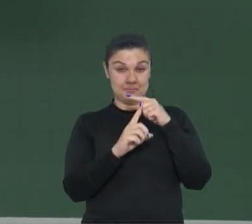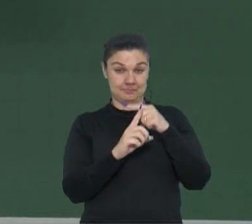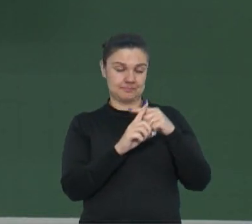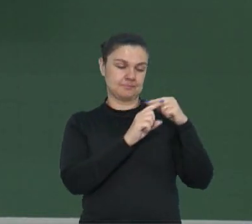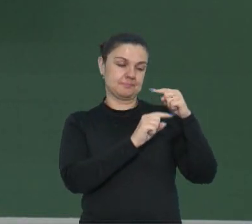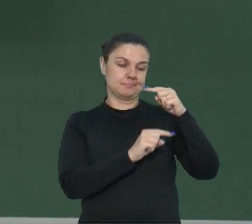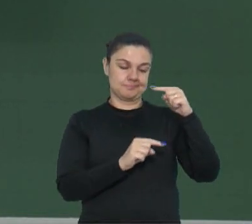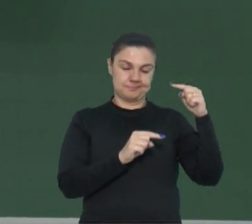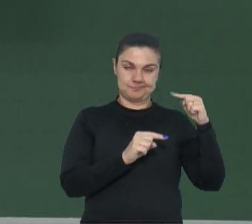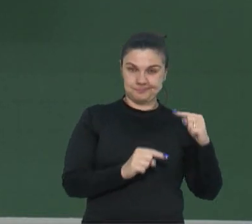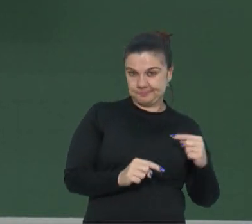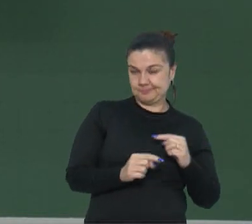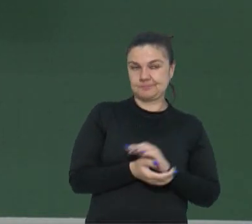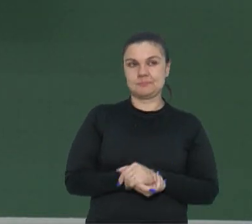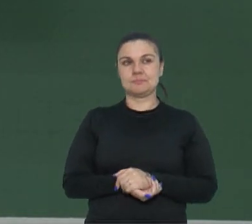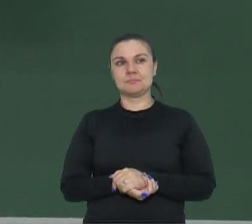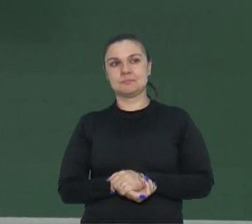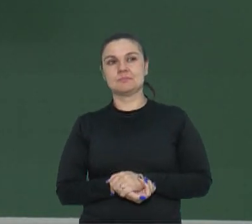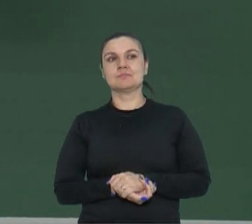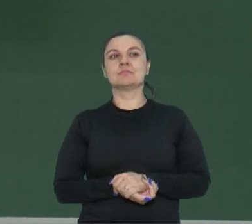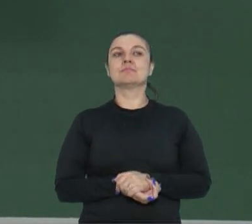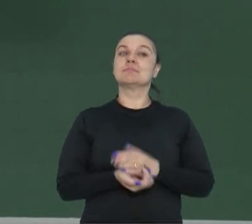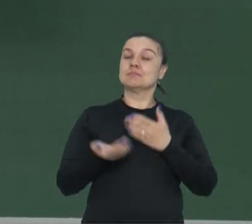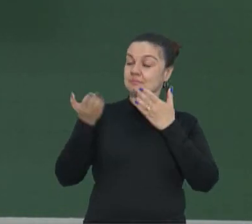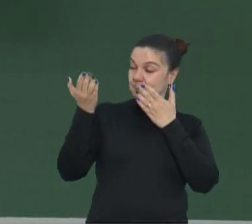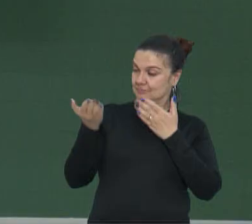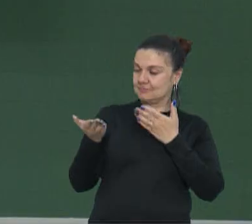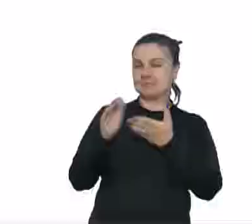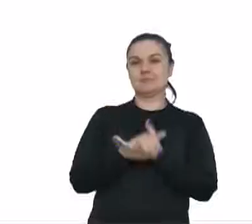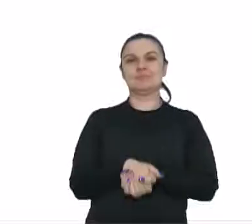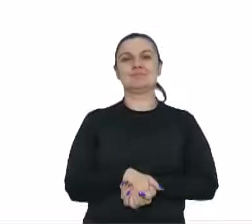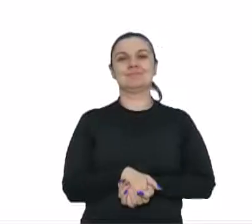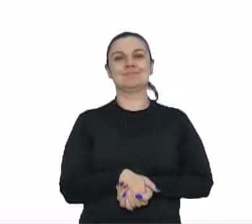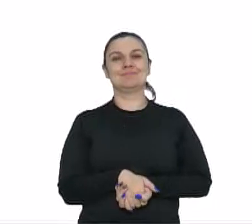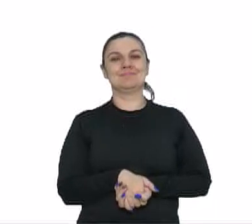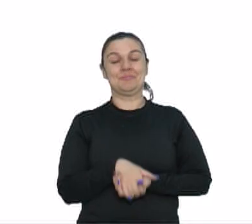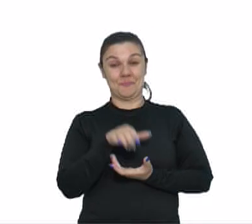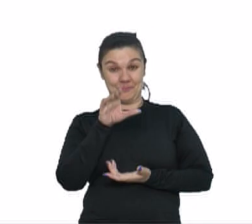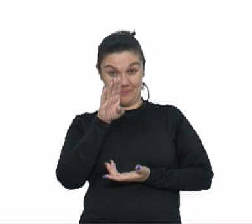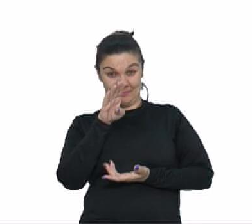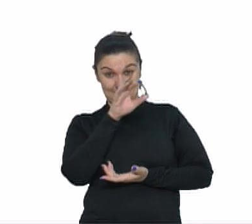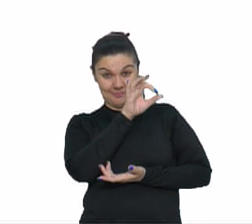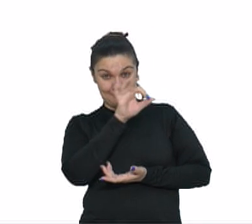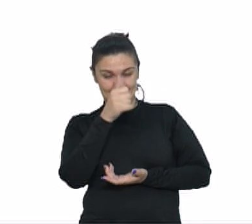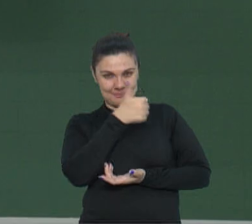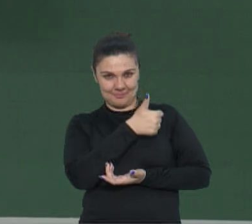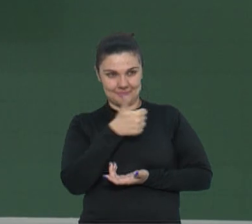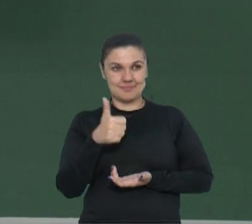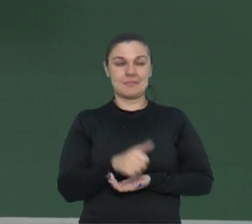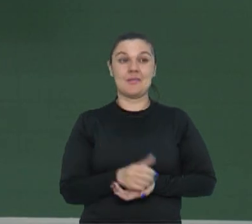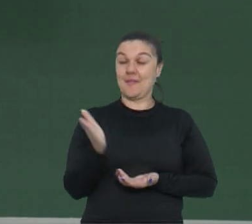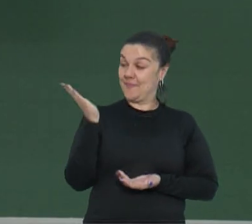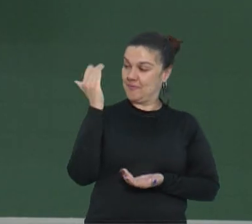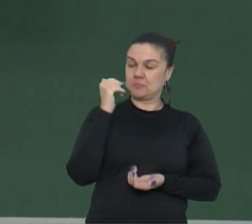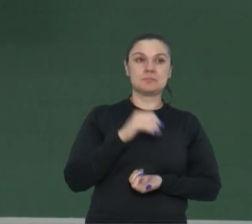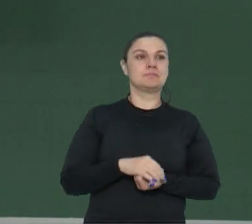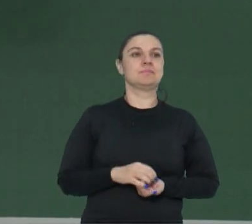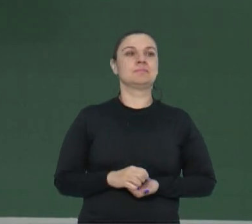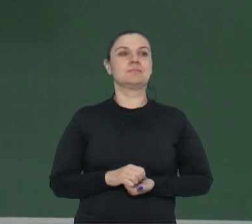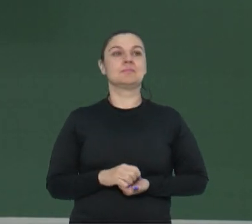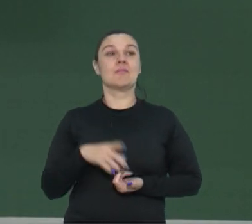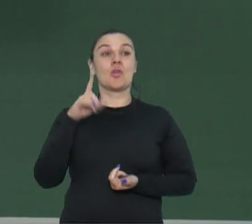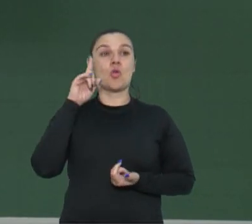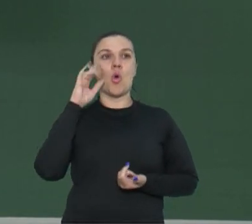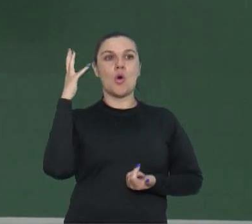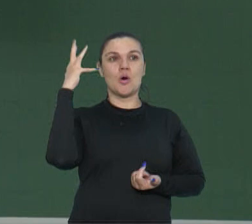uso simultâneo, covalente. Letra B, a correta. Perfeito? Vamos lá. Olha